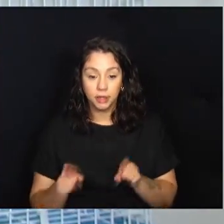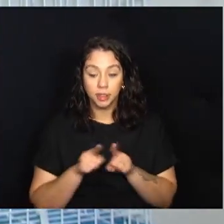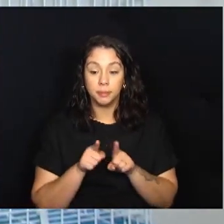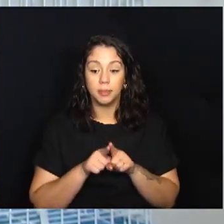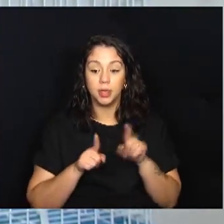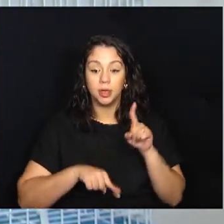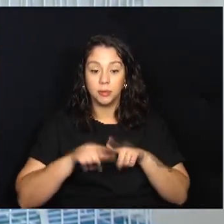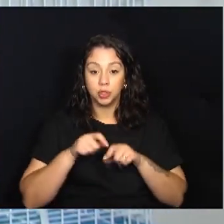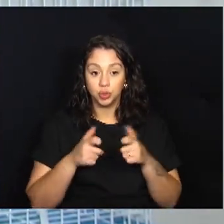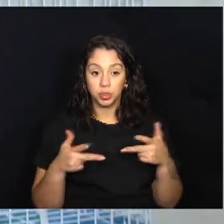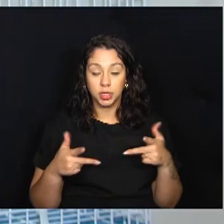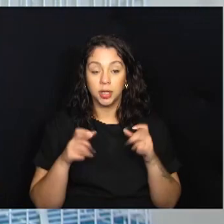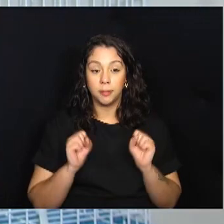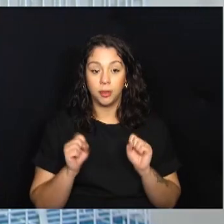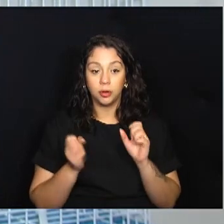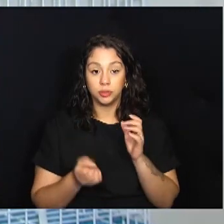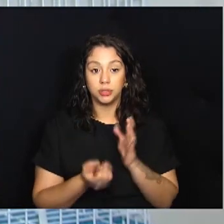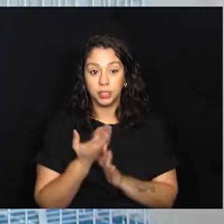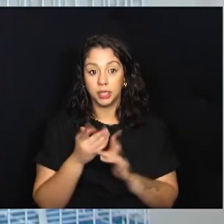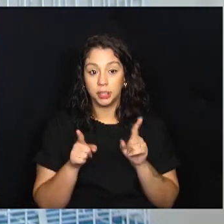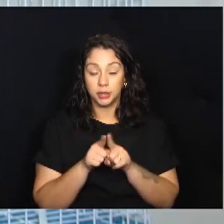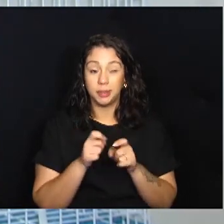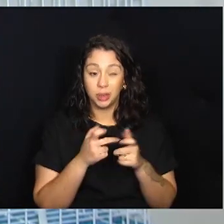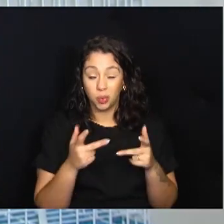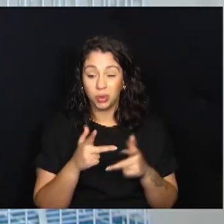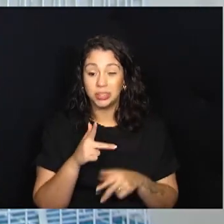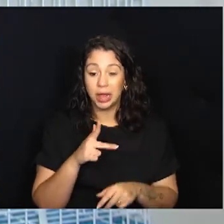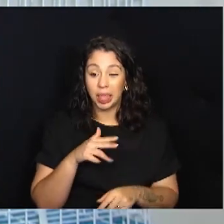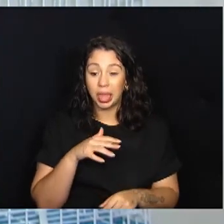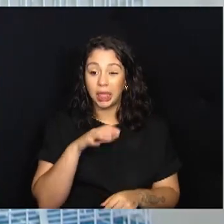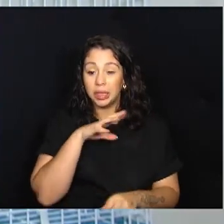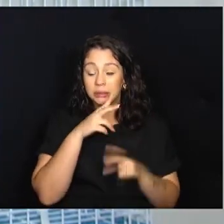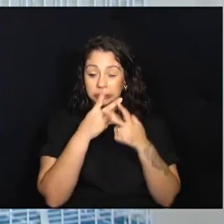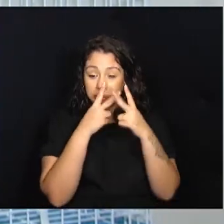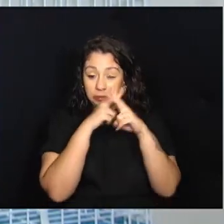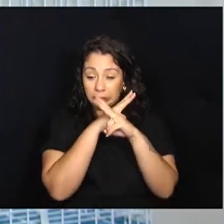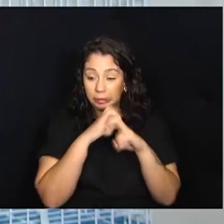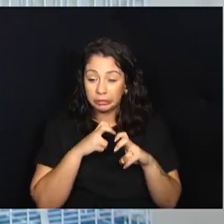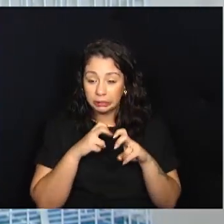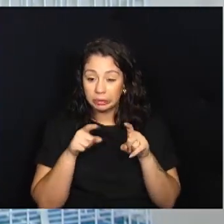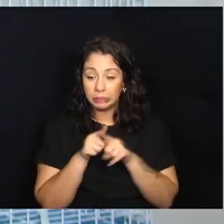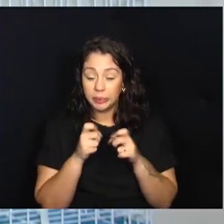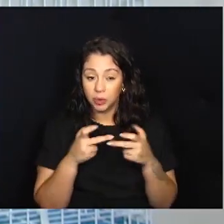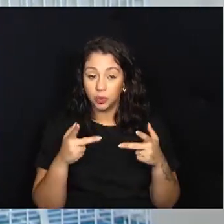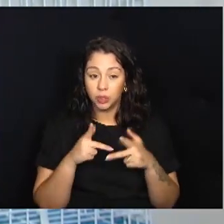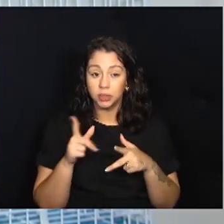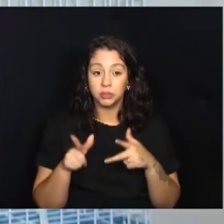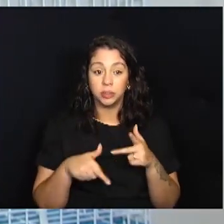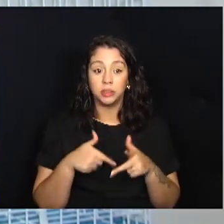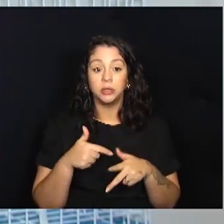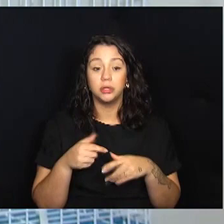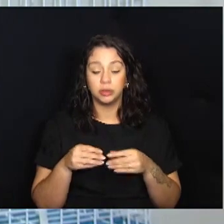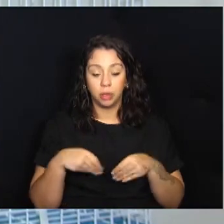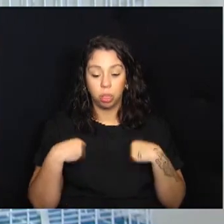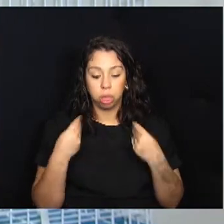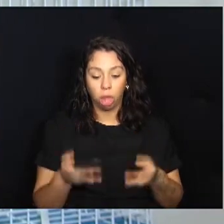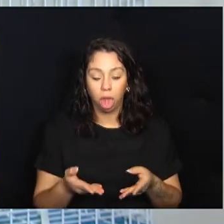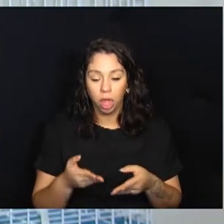às vezes isso pode ocasionar algum tipo de intoxicação, acidentes domésticos, cair em balde com